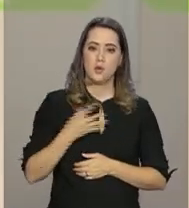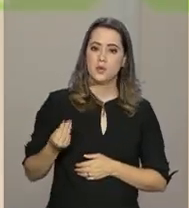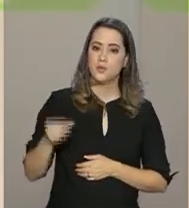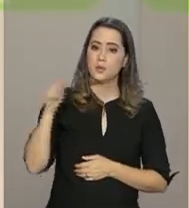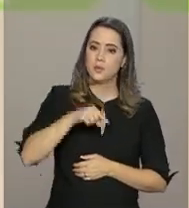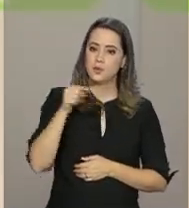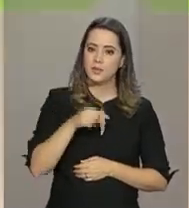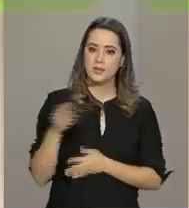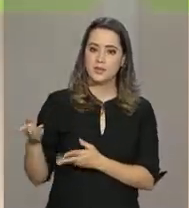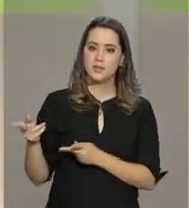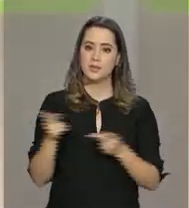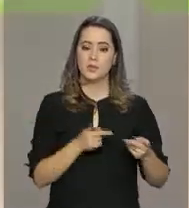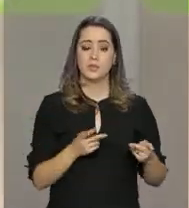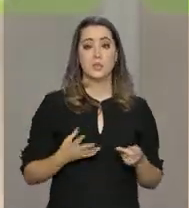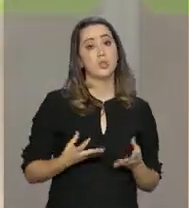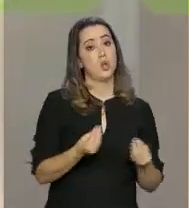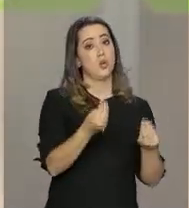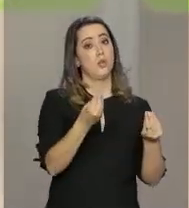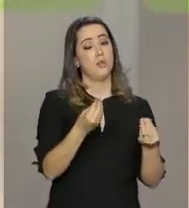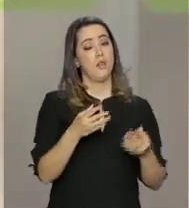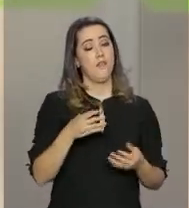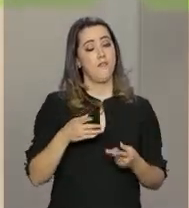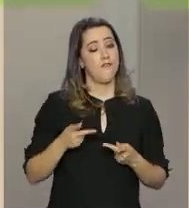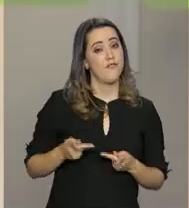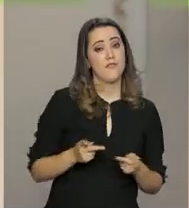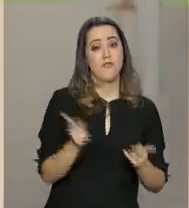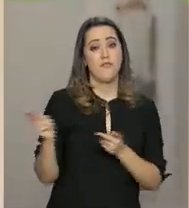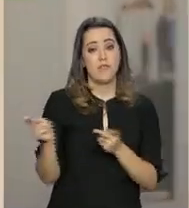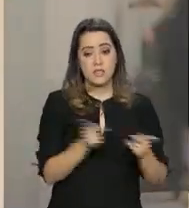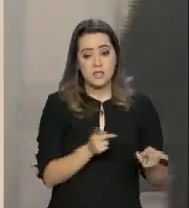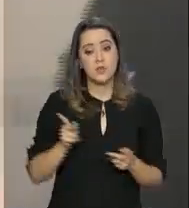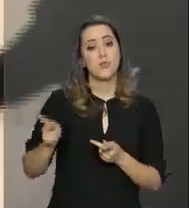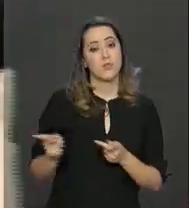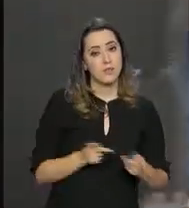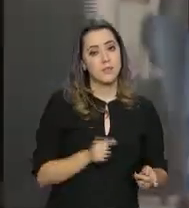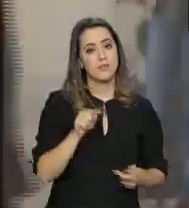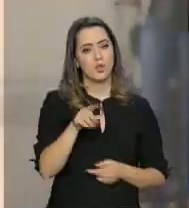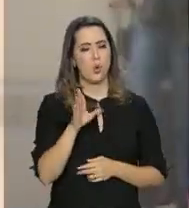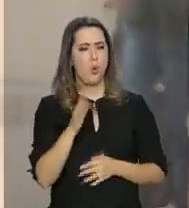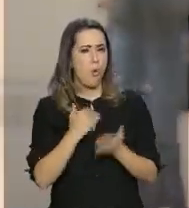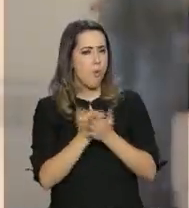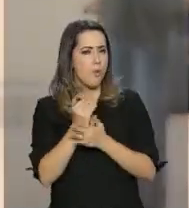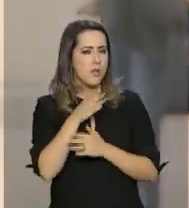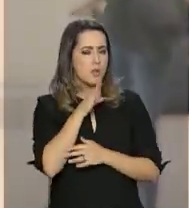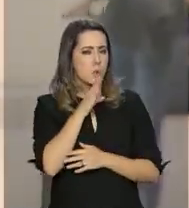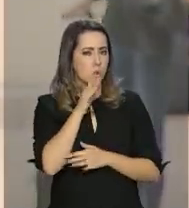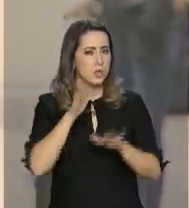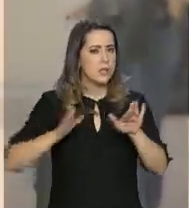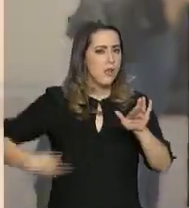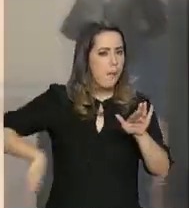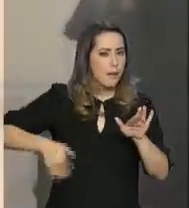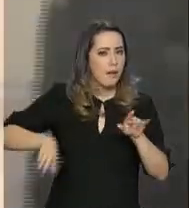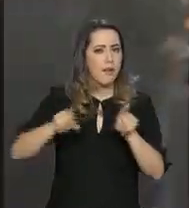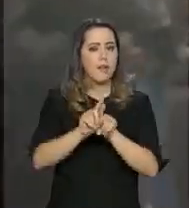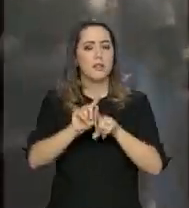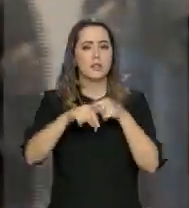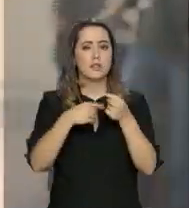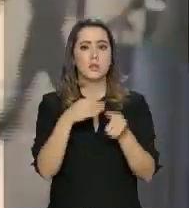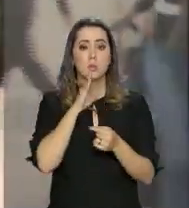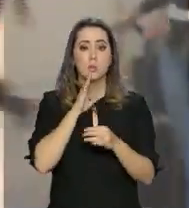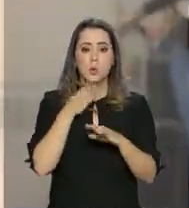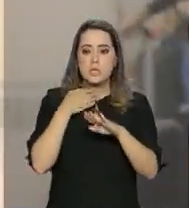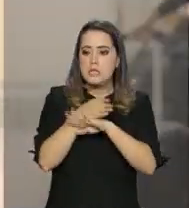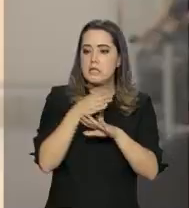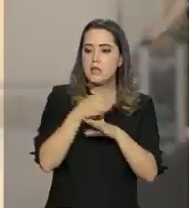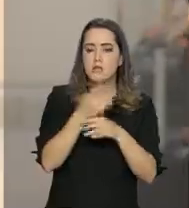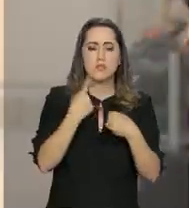muito para aqui. No começo, eu acho que eu gostava muito da praia, mas eu conheci esses lugares. Mas pelo dentro